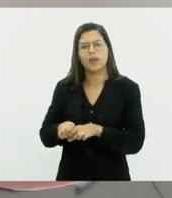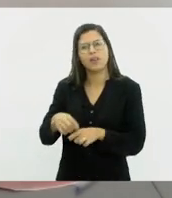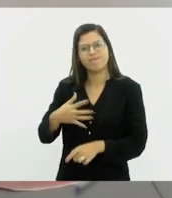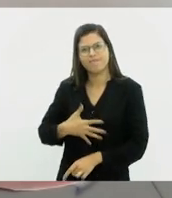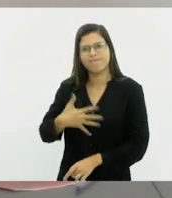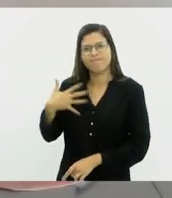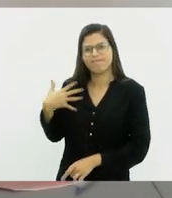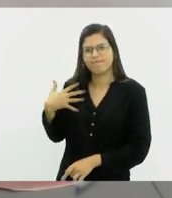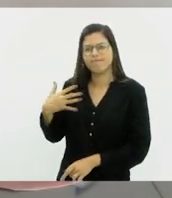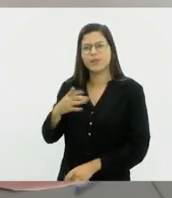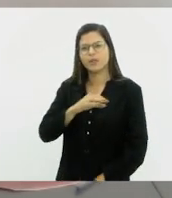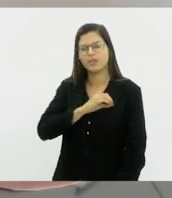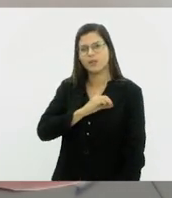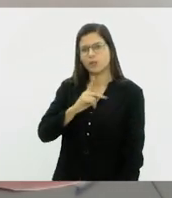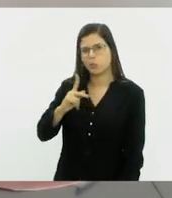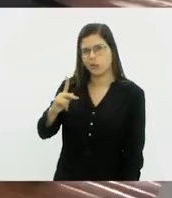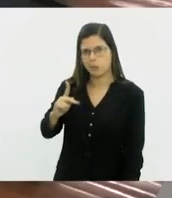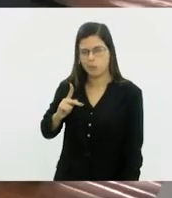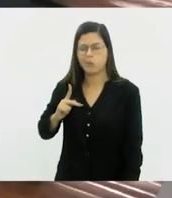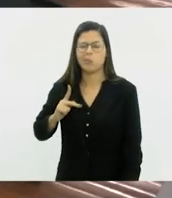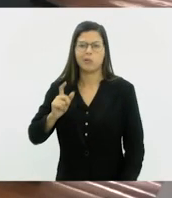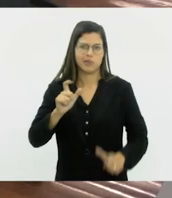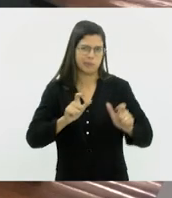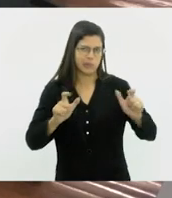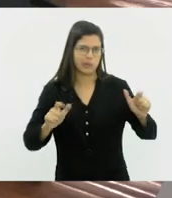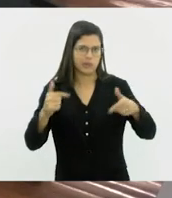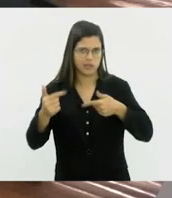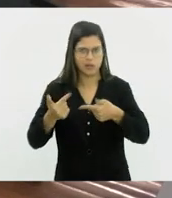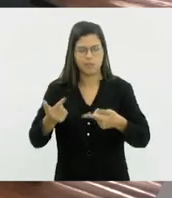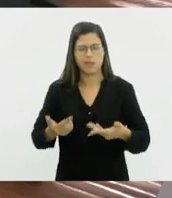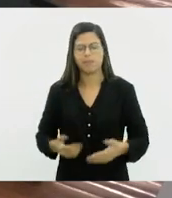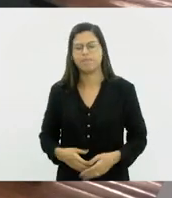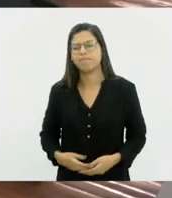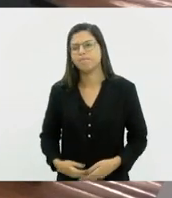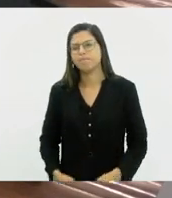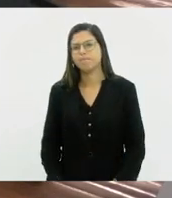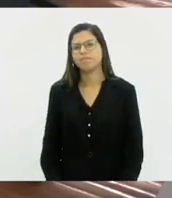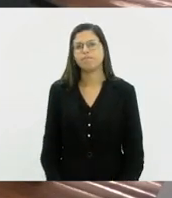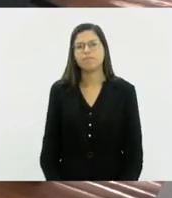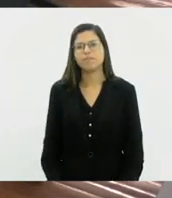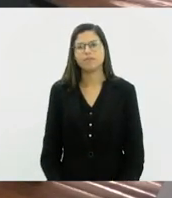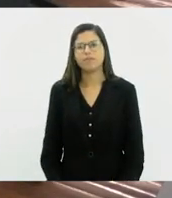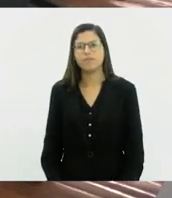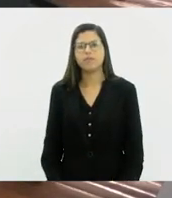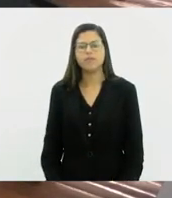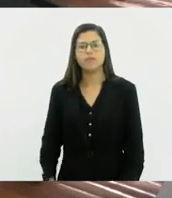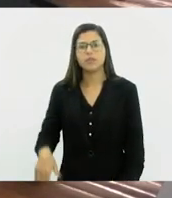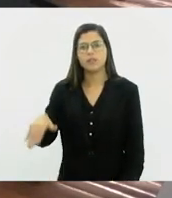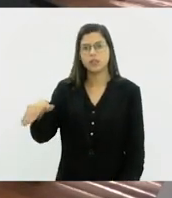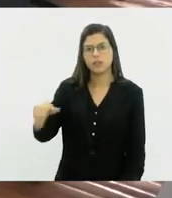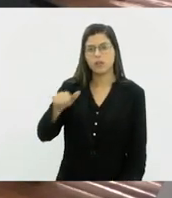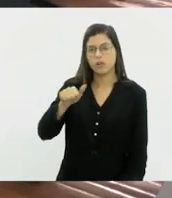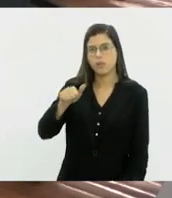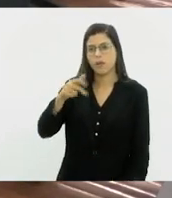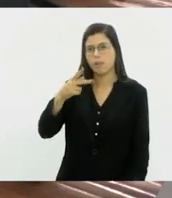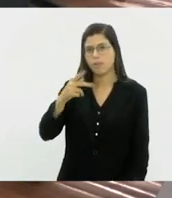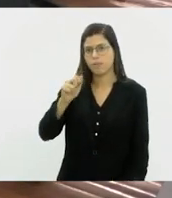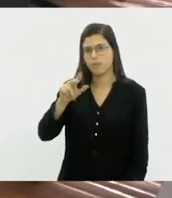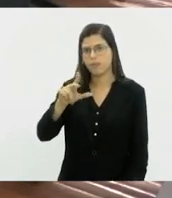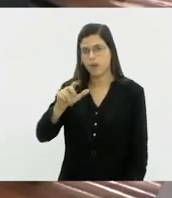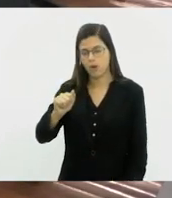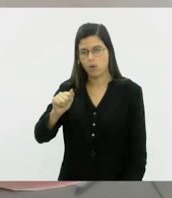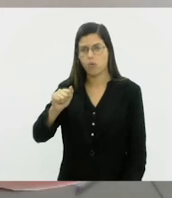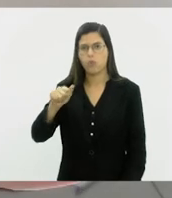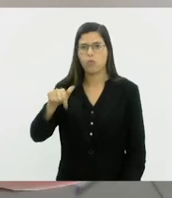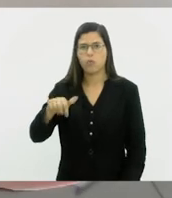pela Defensoria Pública do Rio Obrigada eh chamo a Paula Napoleão do Cesec